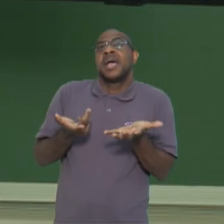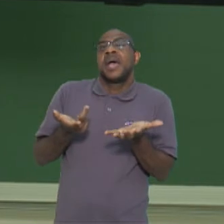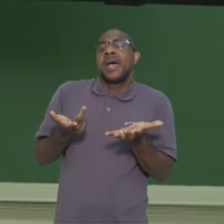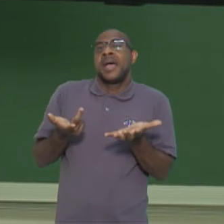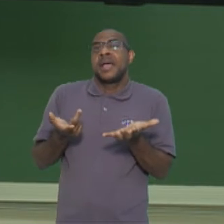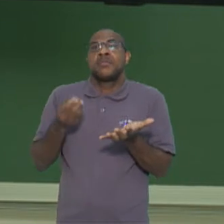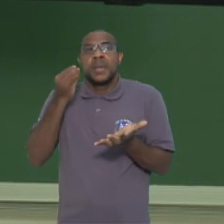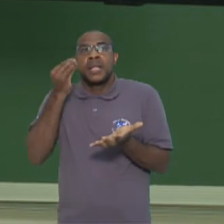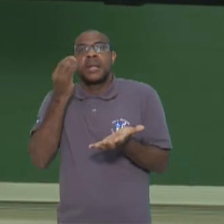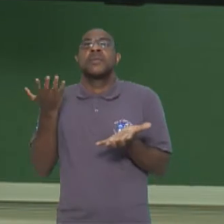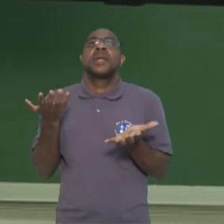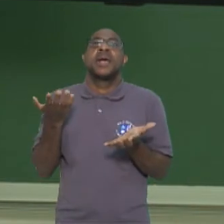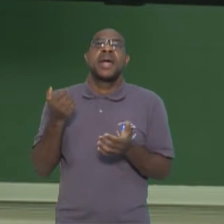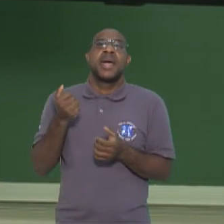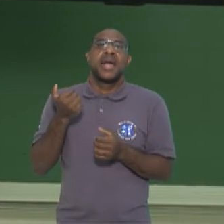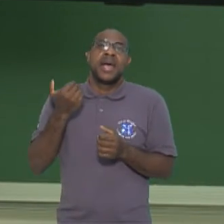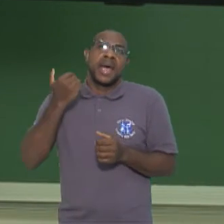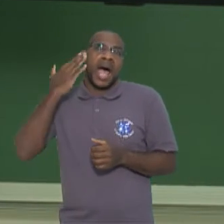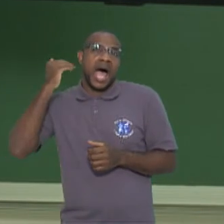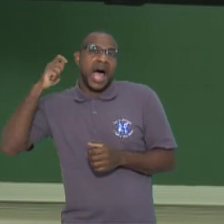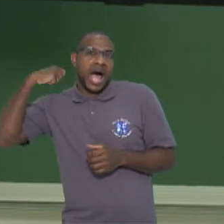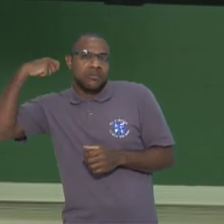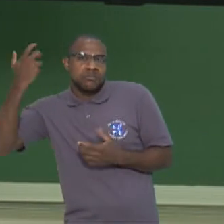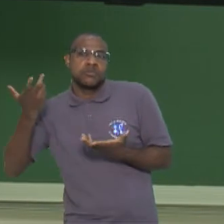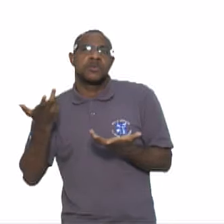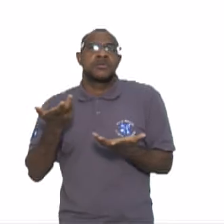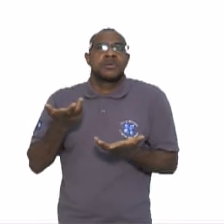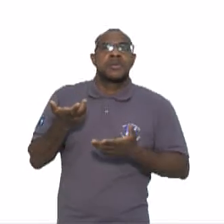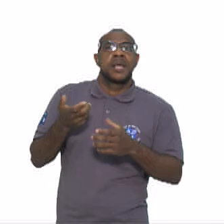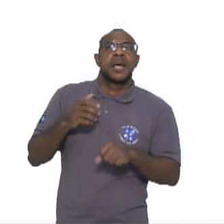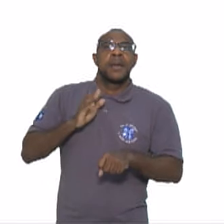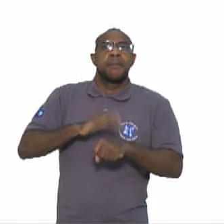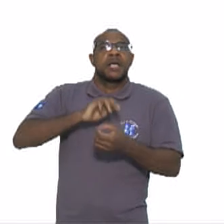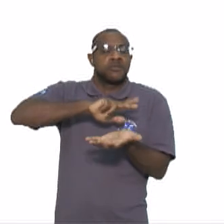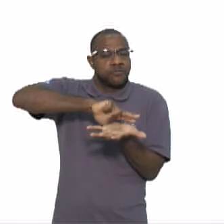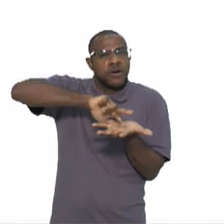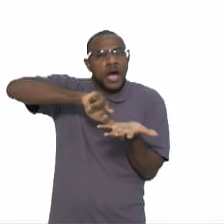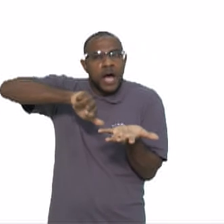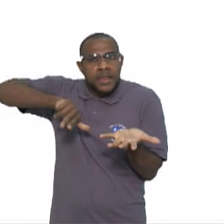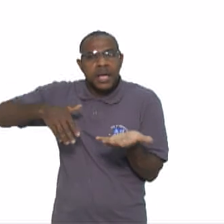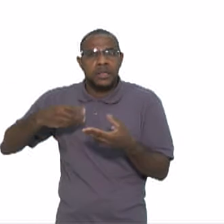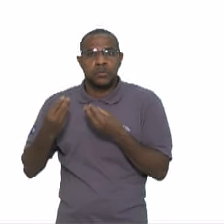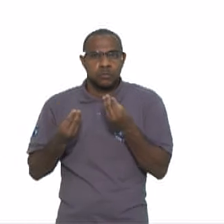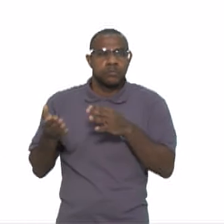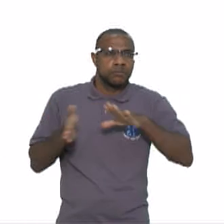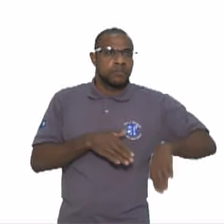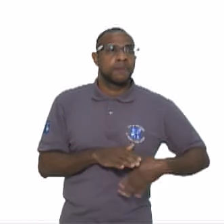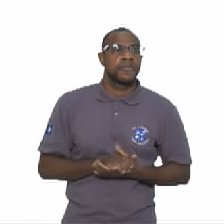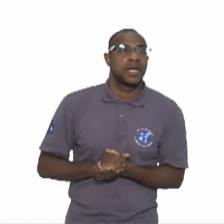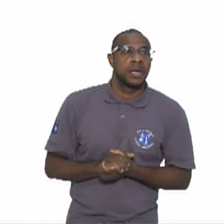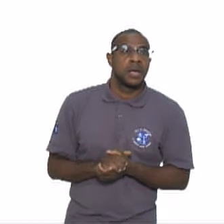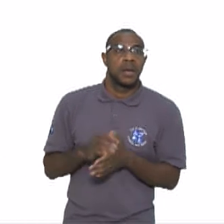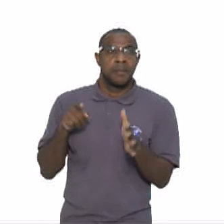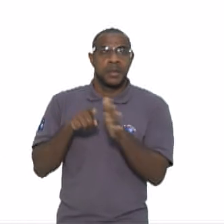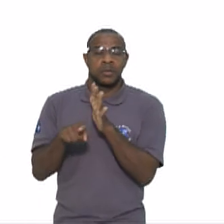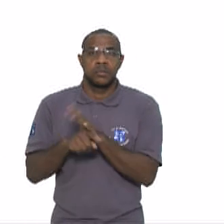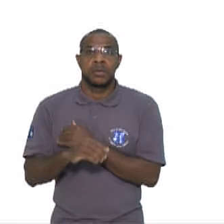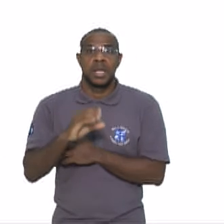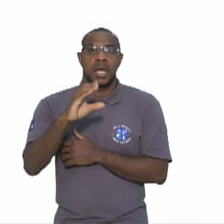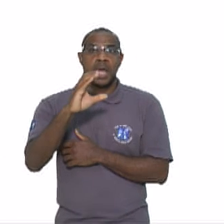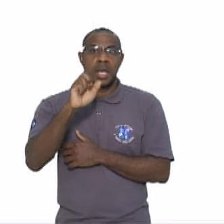Então, agora a gente vai para o quiz. 1. As cenas configuram uma unidade de: